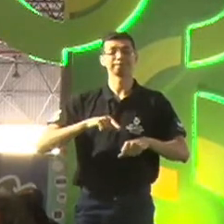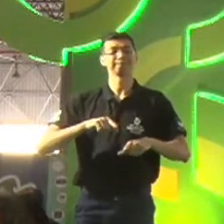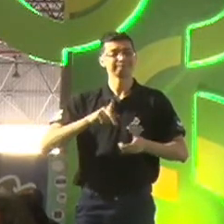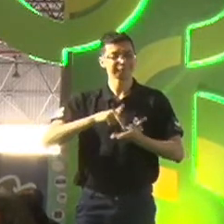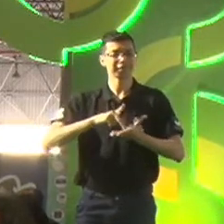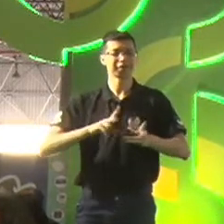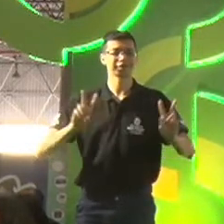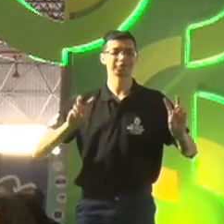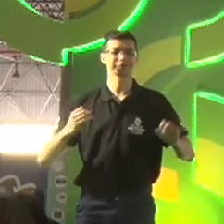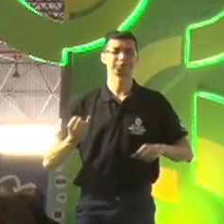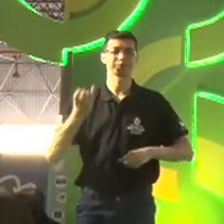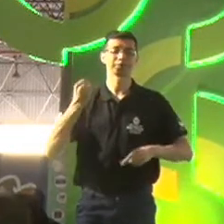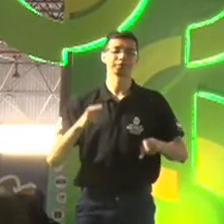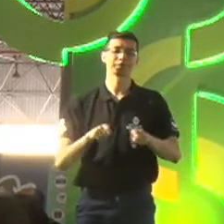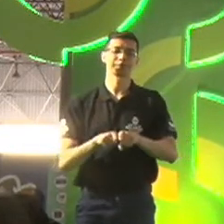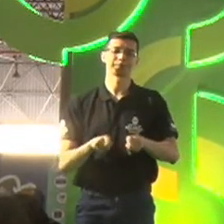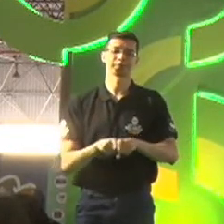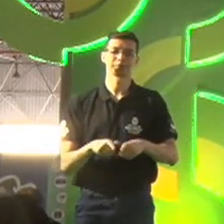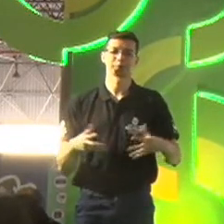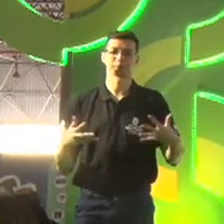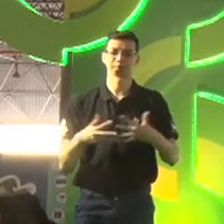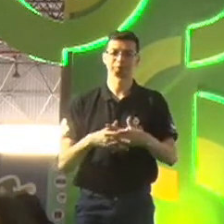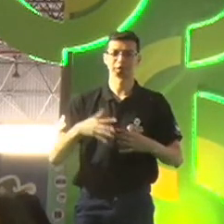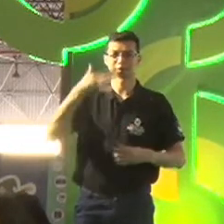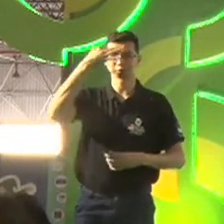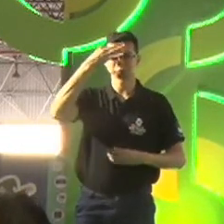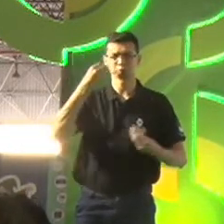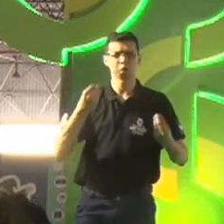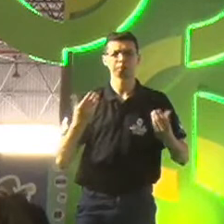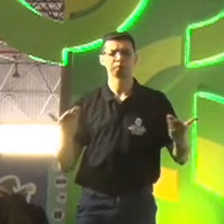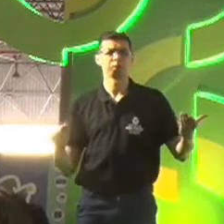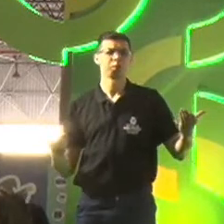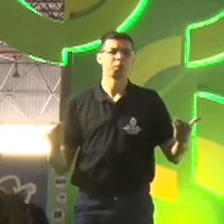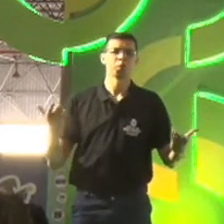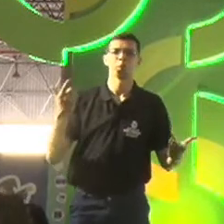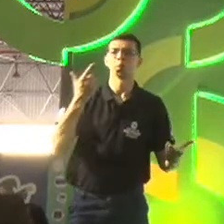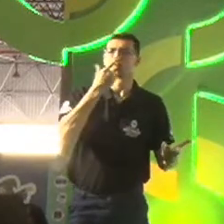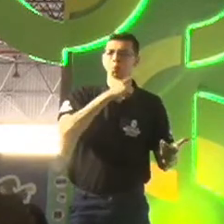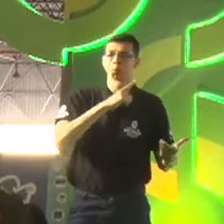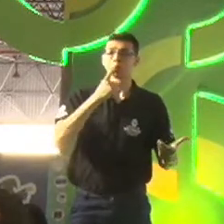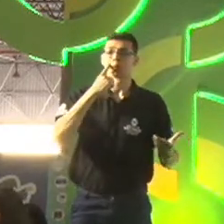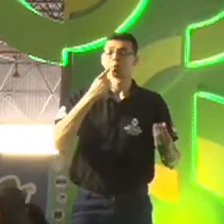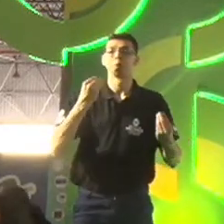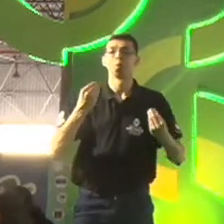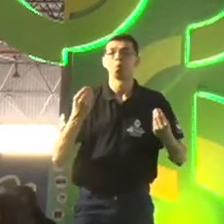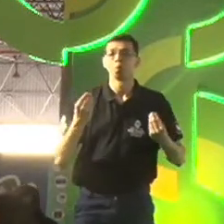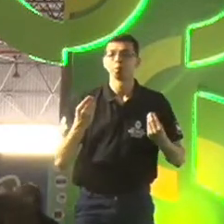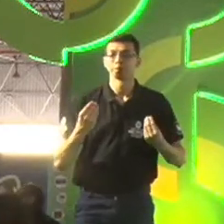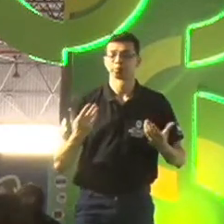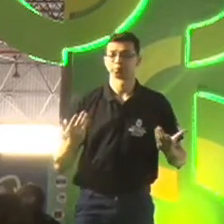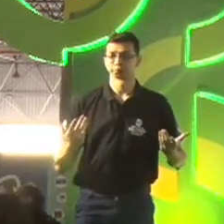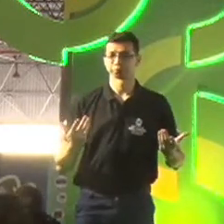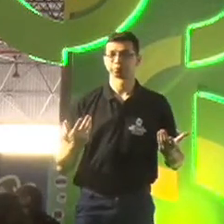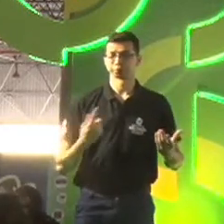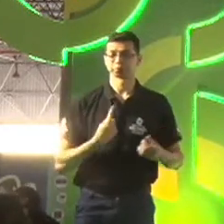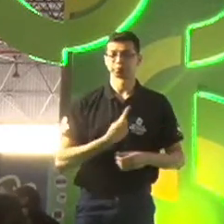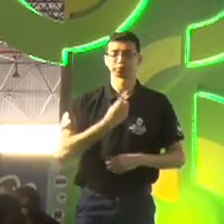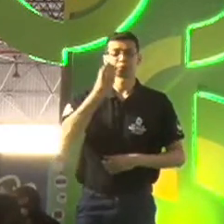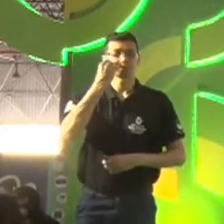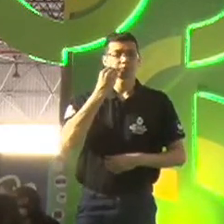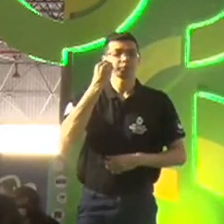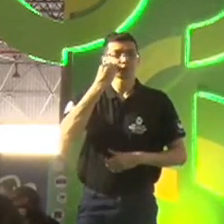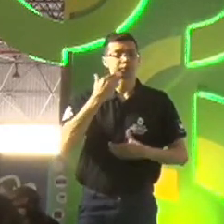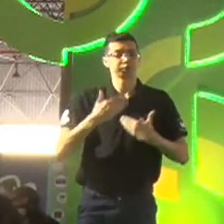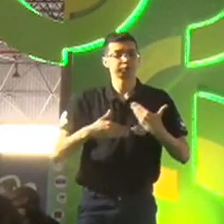muito complexo da gente conseguir entender esse equilíbrio né de até onde a gente se inspira na natureza né E até onde a gente para para